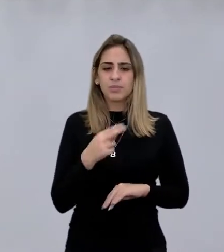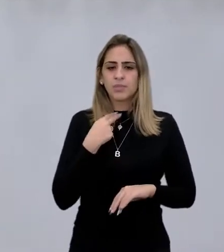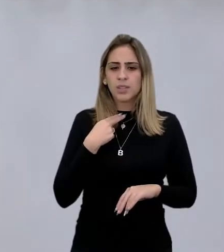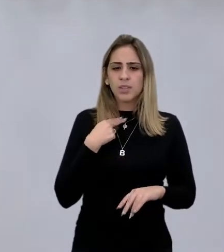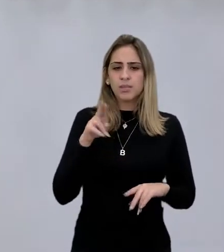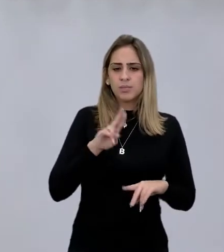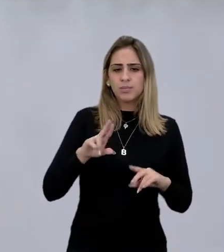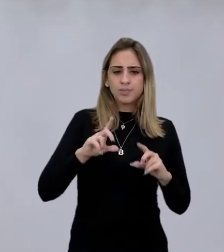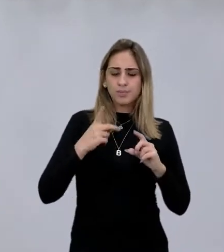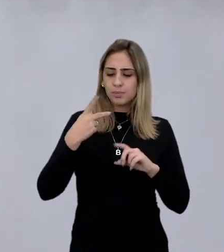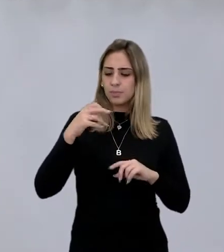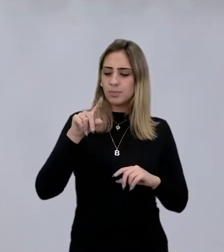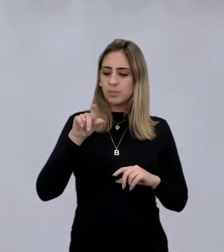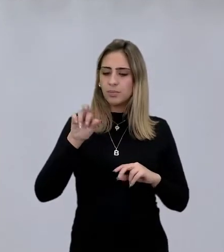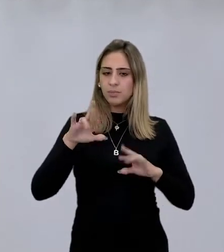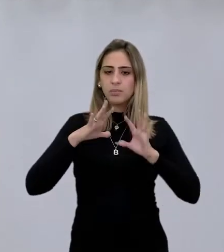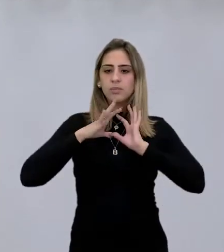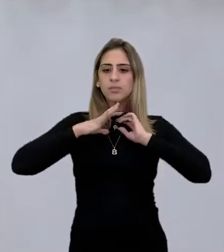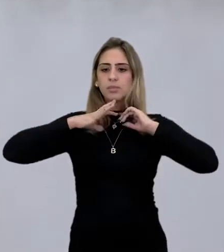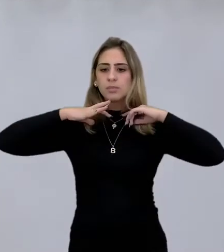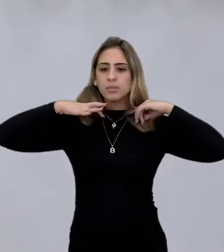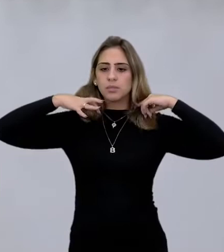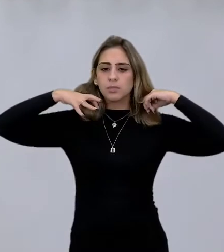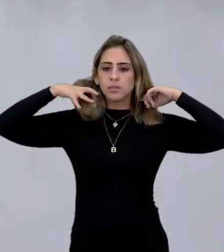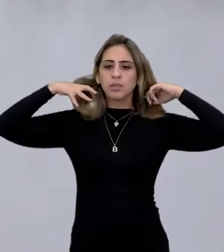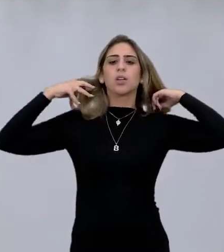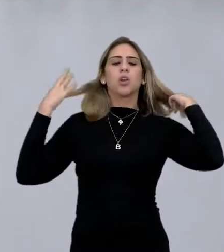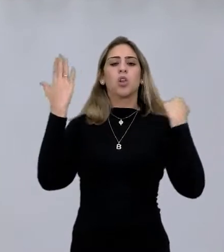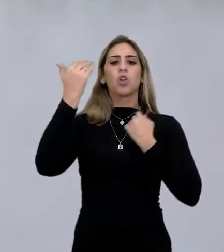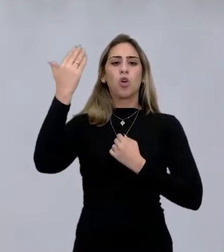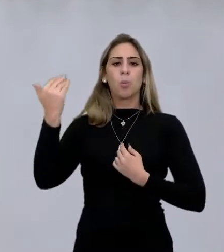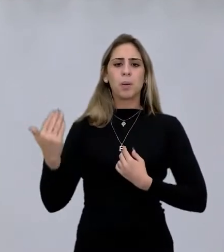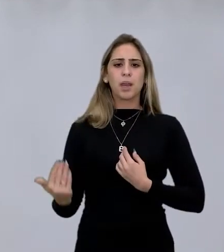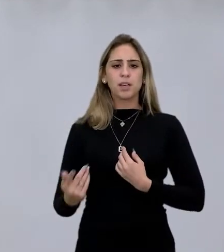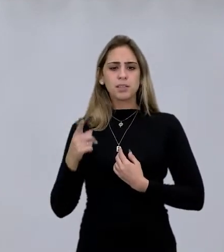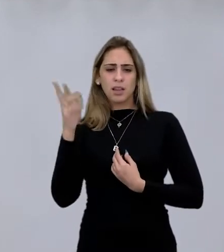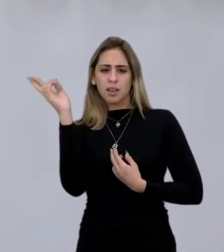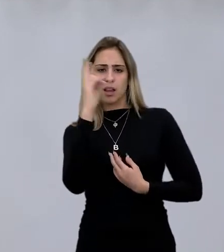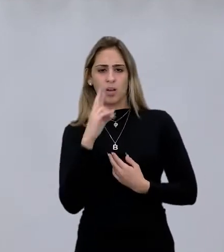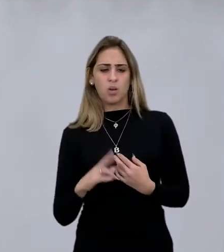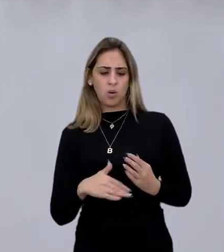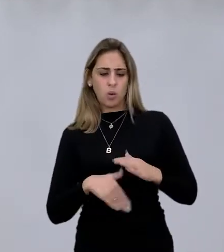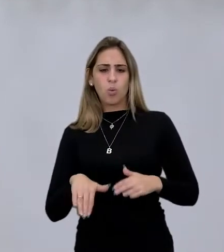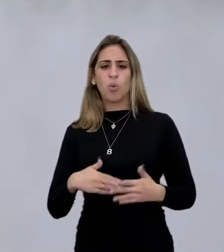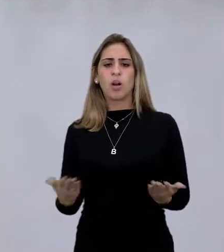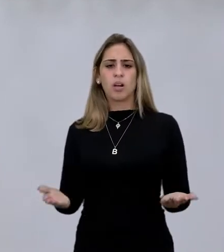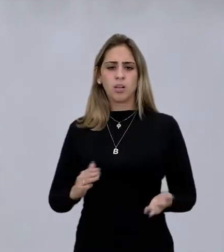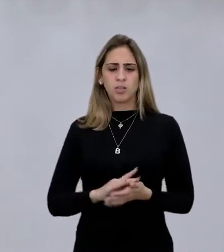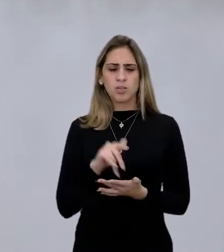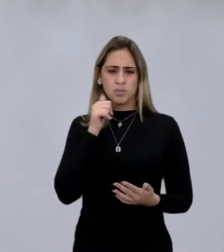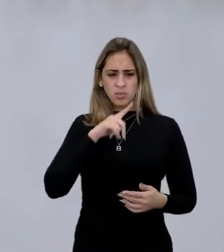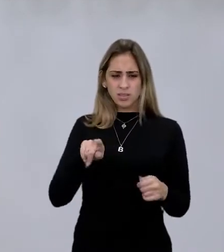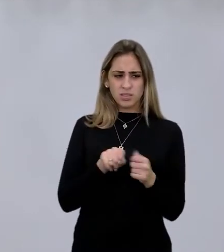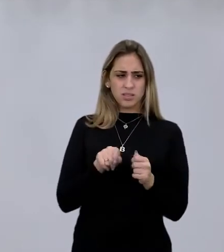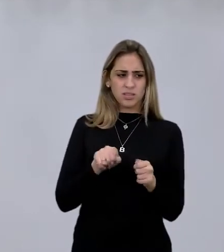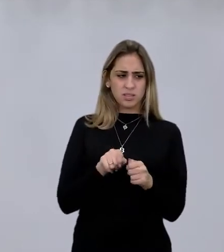usar um colar que era da nobreza na rua em uma situação muito específica. E aí a moça fez